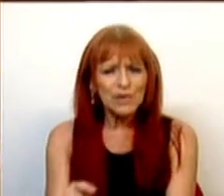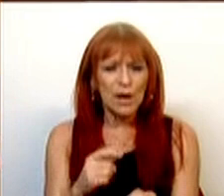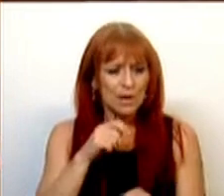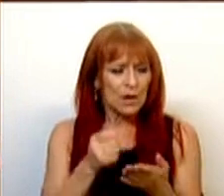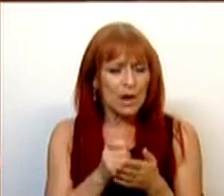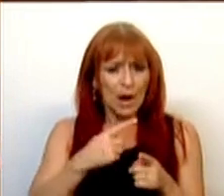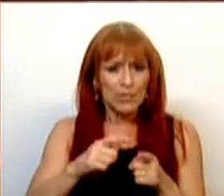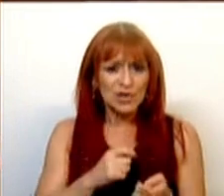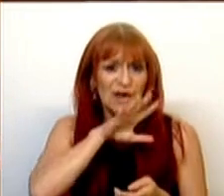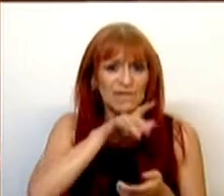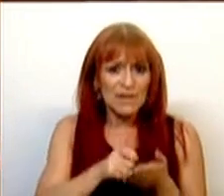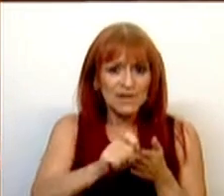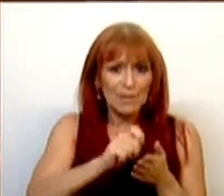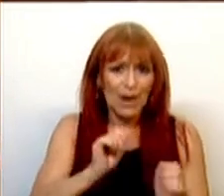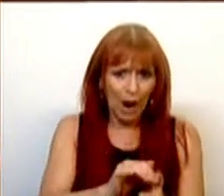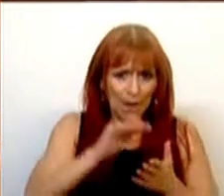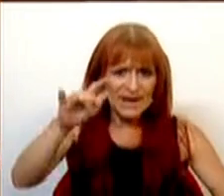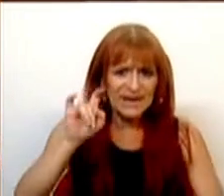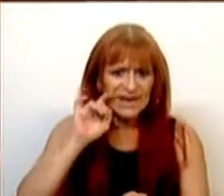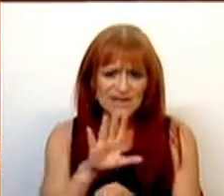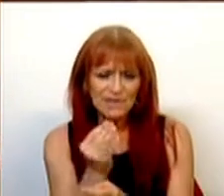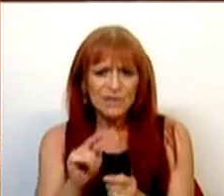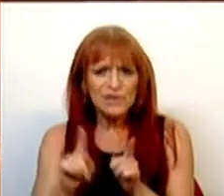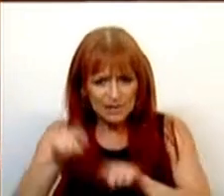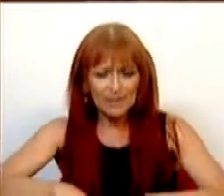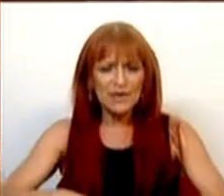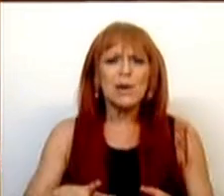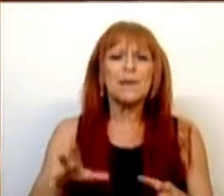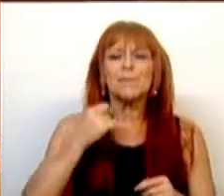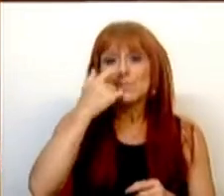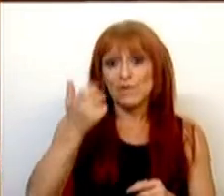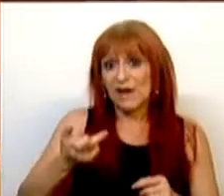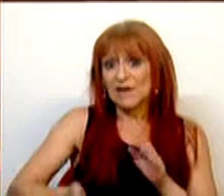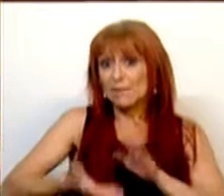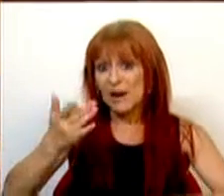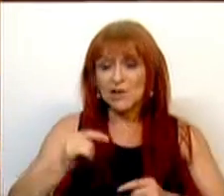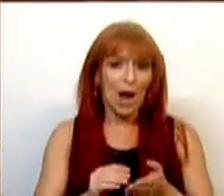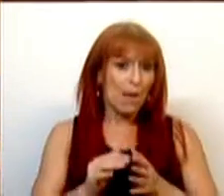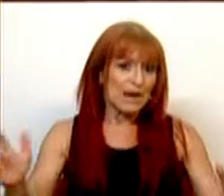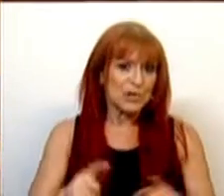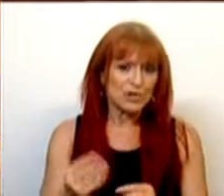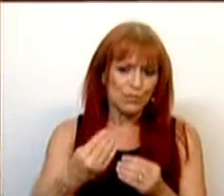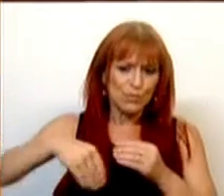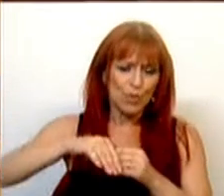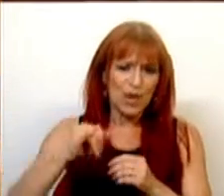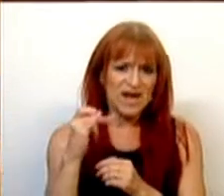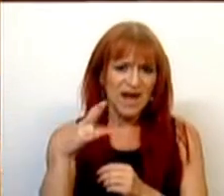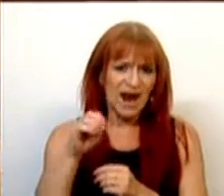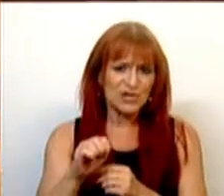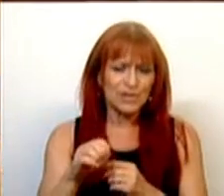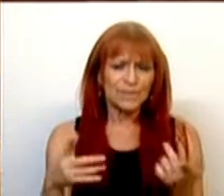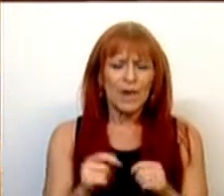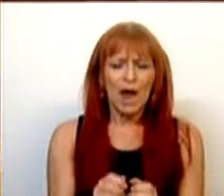de família e a garantia para a infância. E foi assim também com os mais vulneráveis, aumentámos o indexante dos apoios